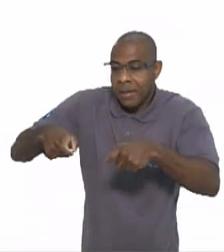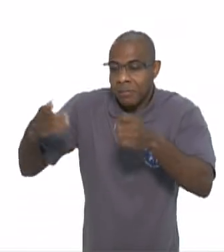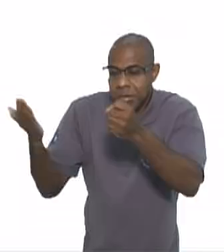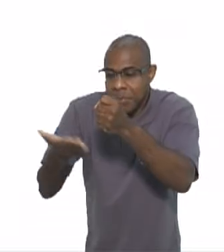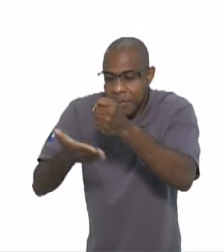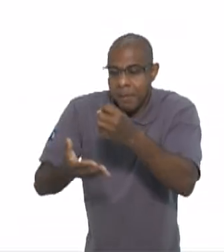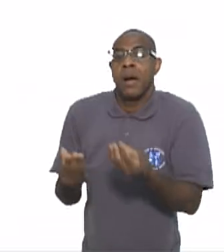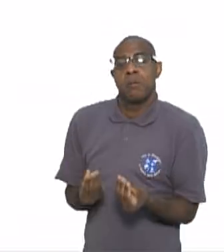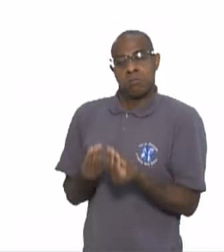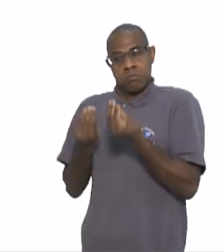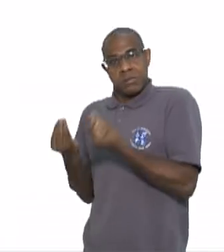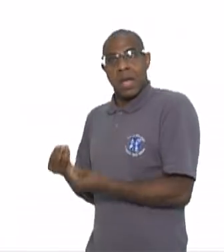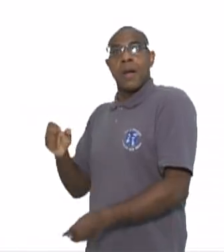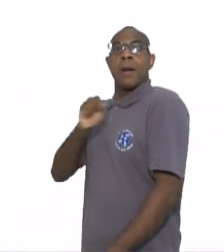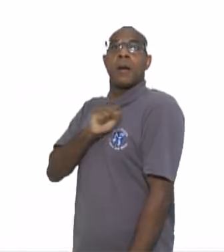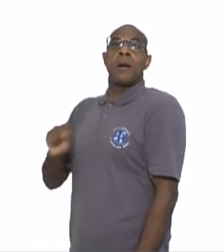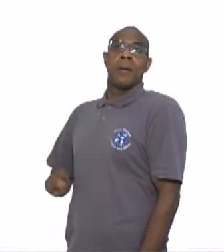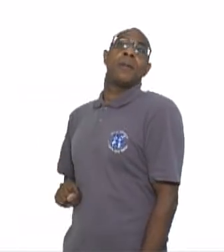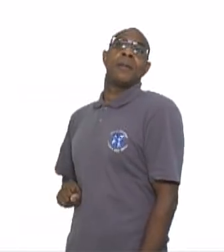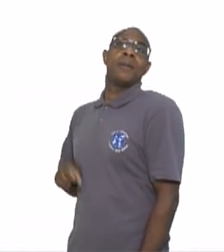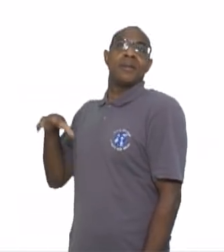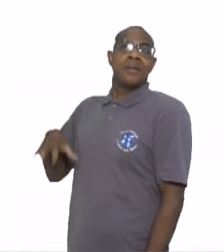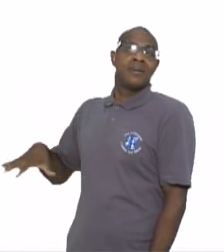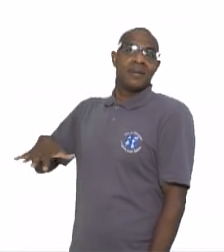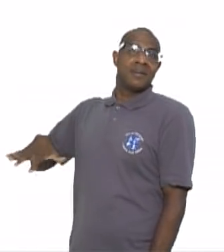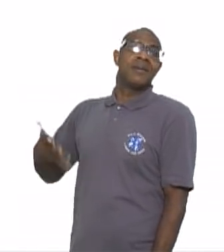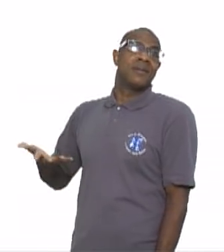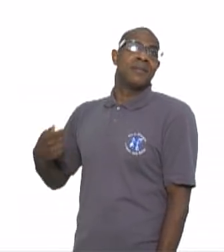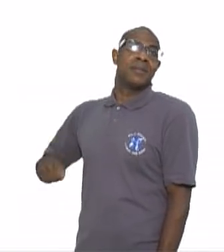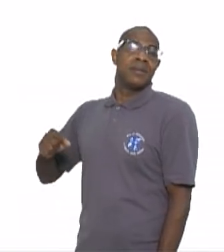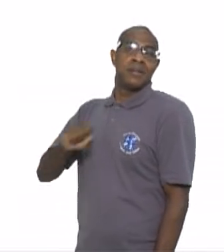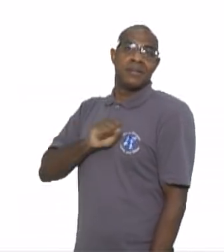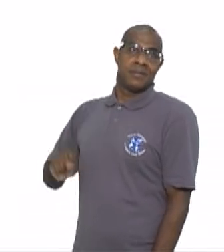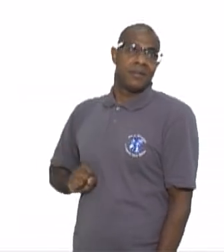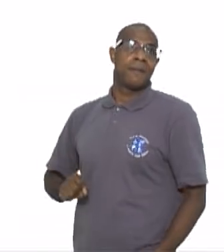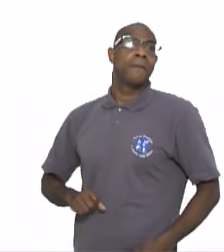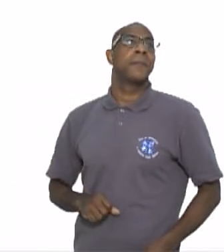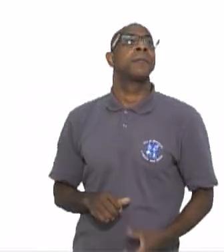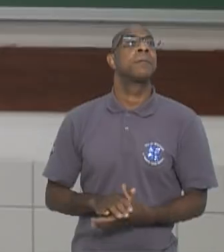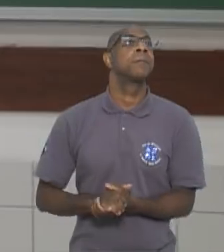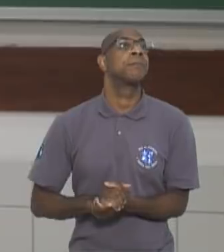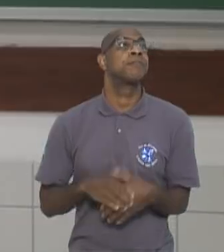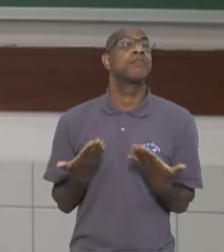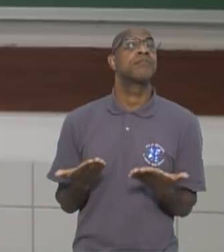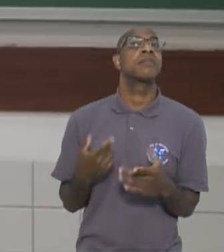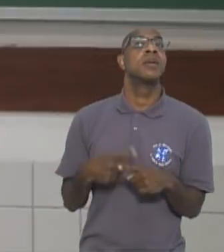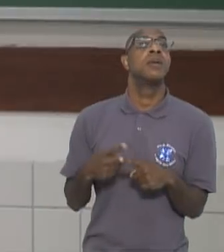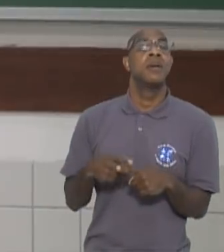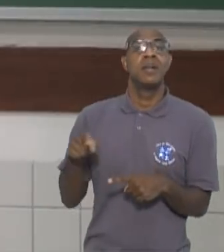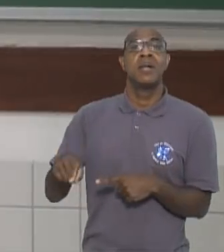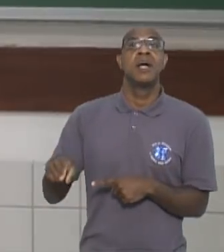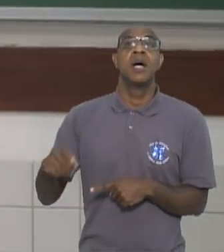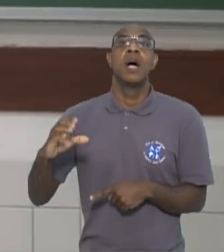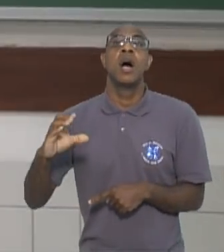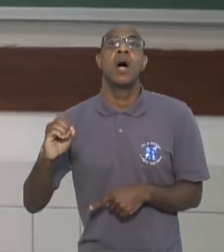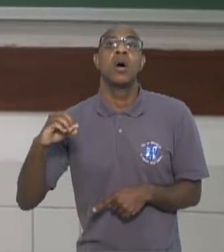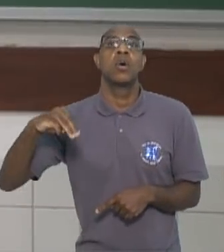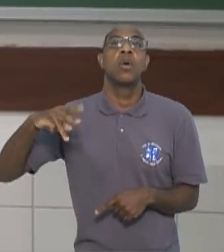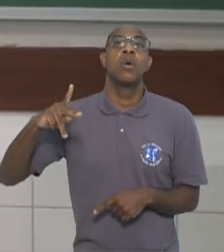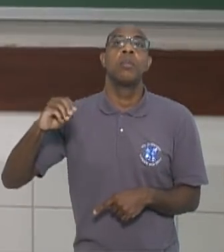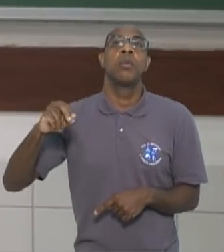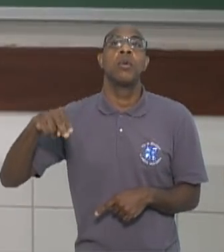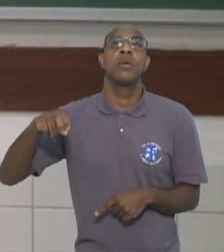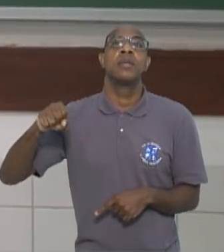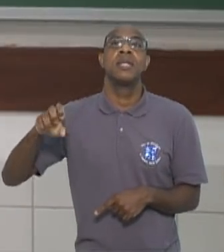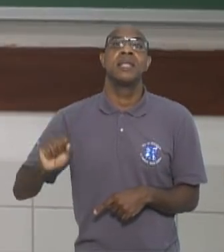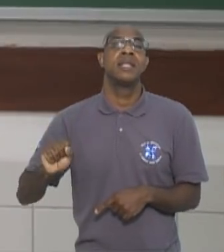para usar as coisas do senhor, moinho, ferramentas, entre outras coisas. Por quê? Porque o camponês não tem nada de seu. Tudo